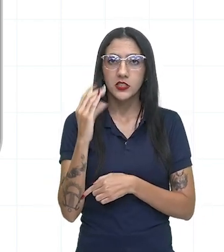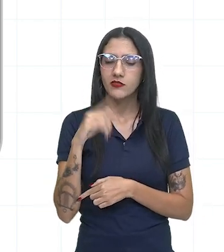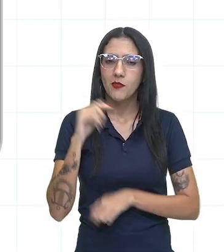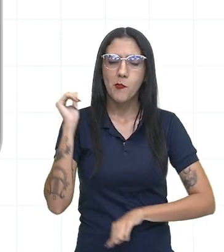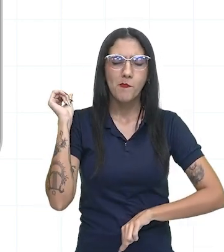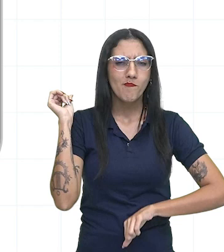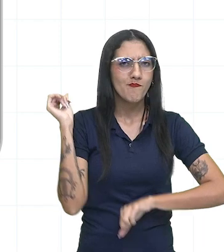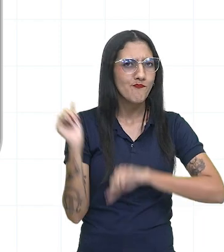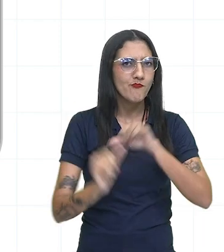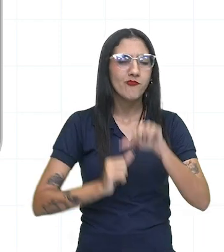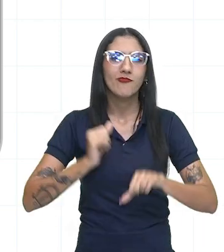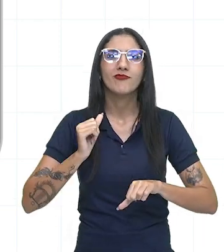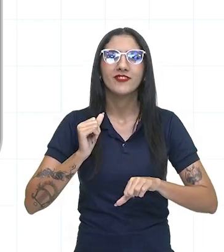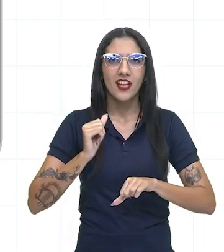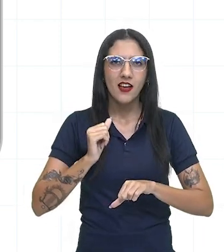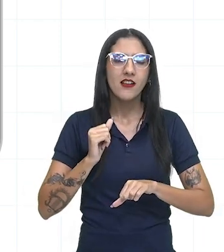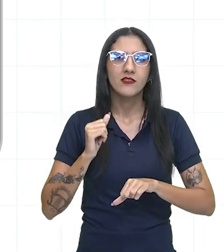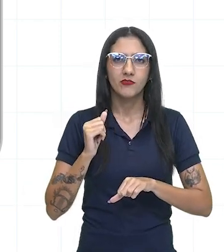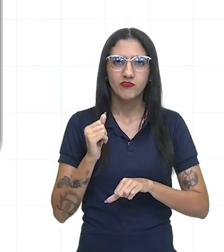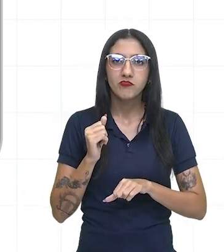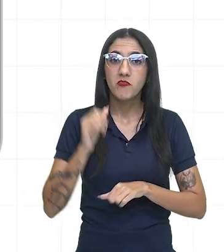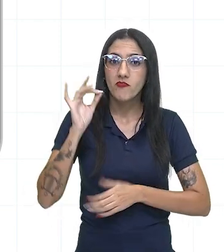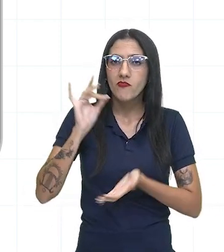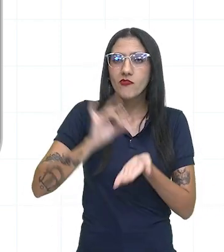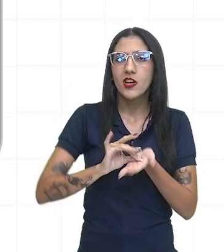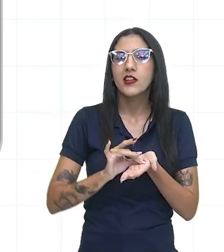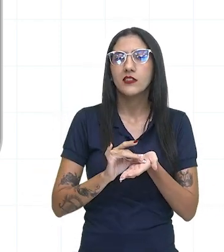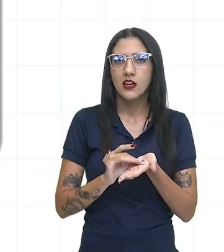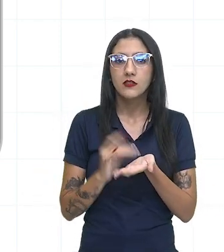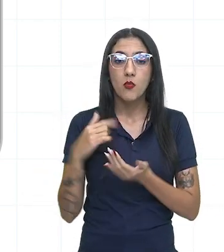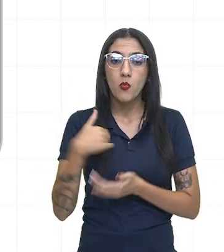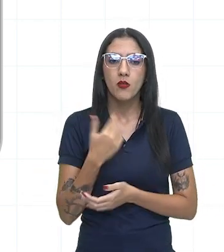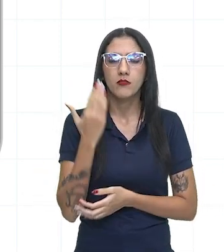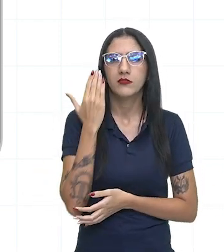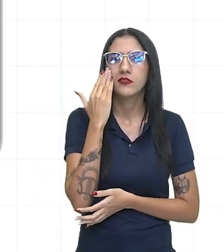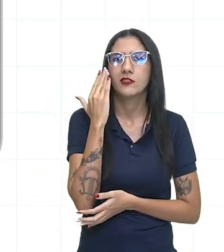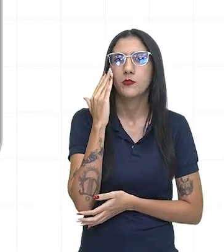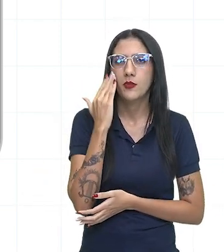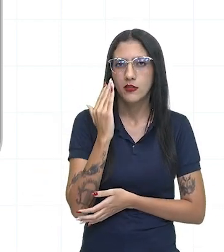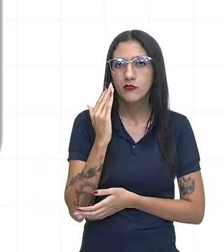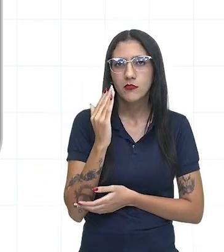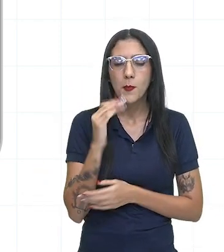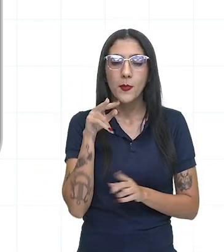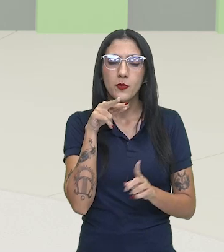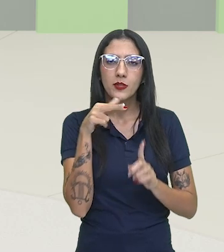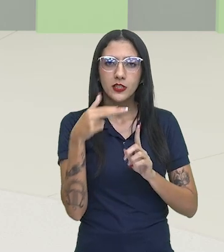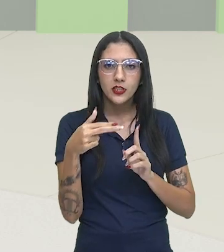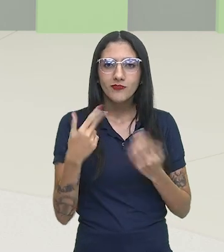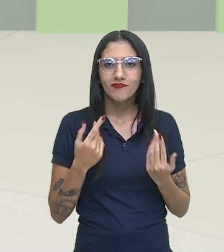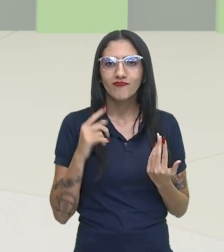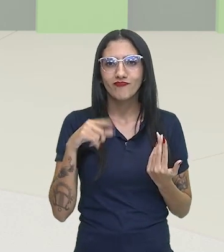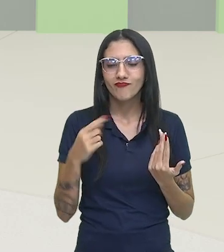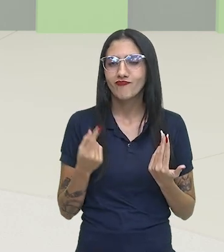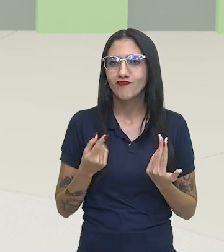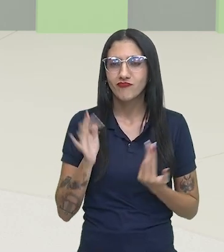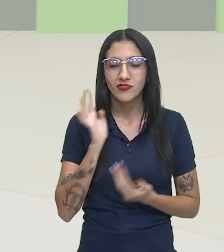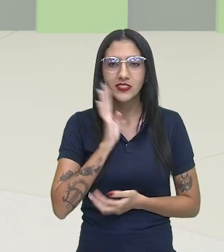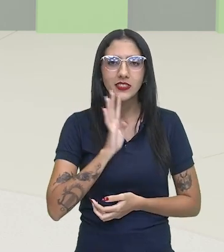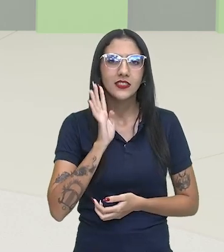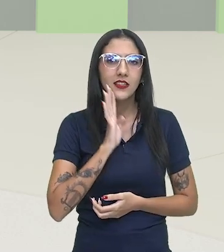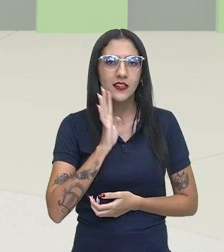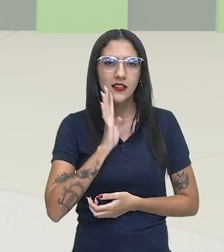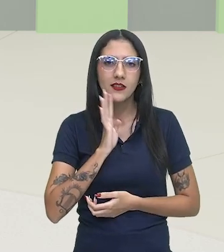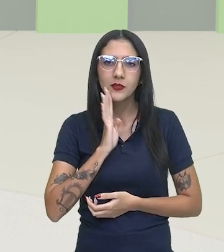mudaram profundamente, pessoal, a nossa compreensão de mundo. Olha que bacana